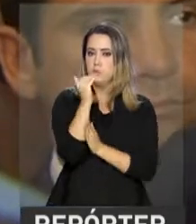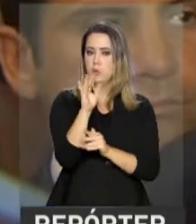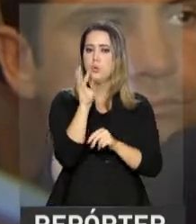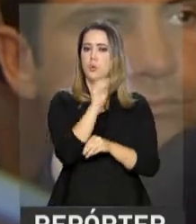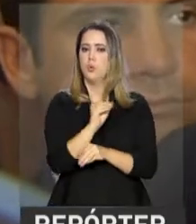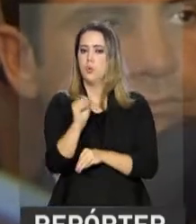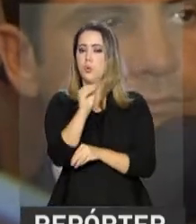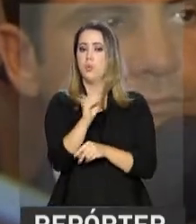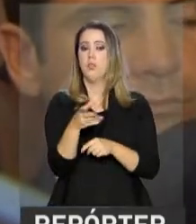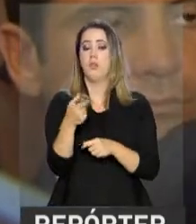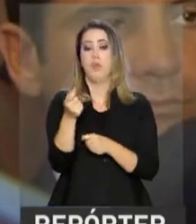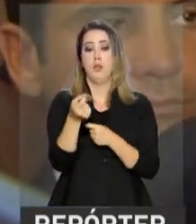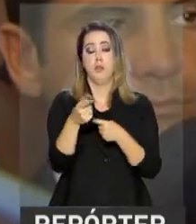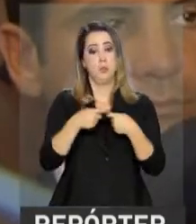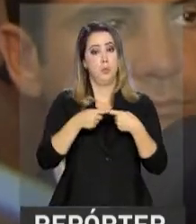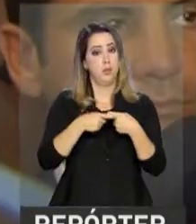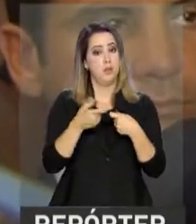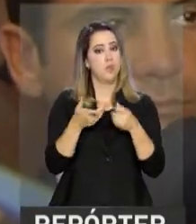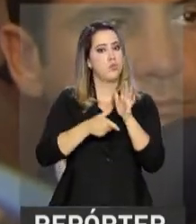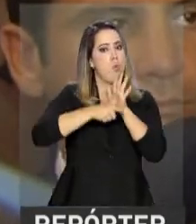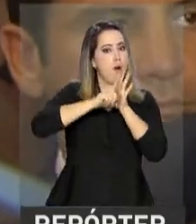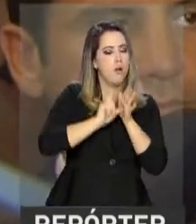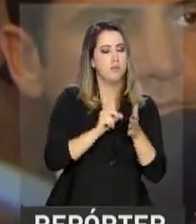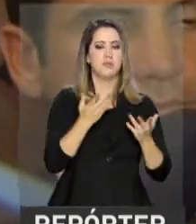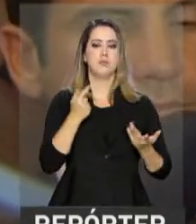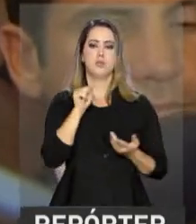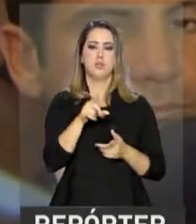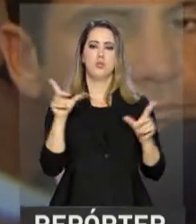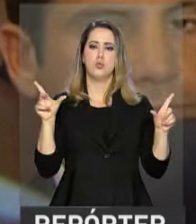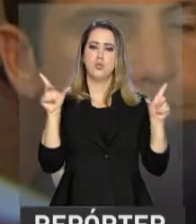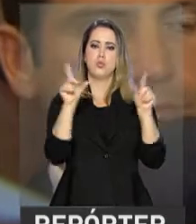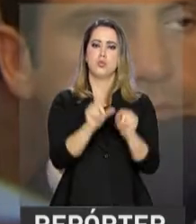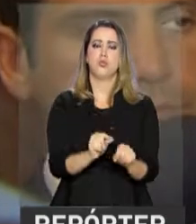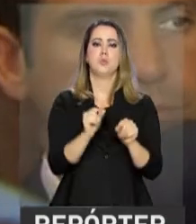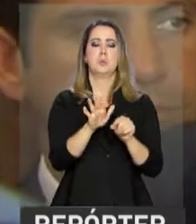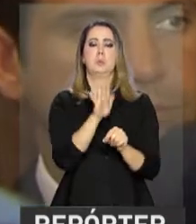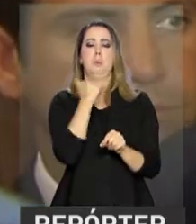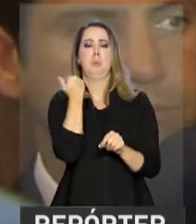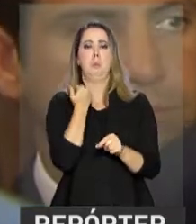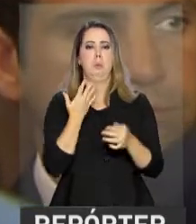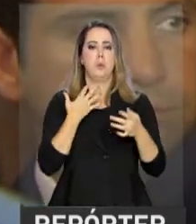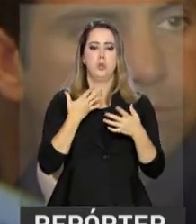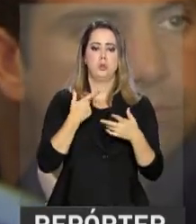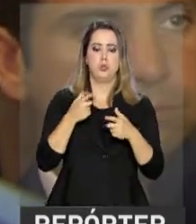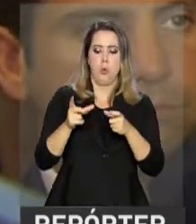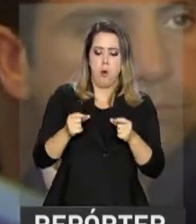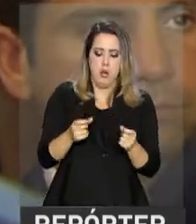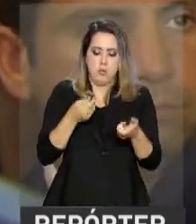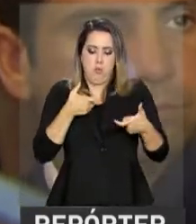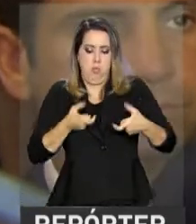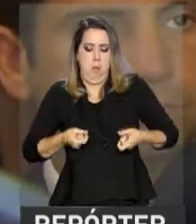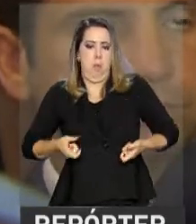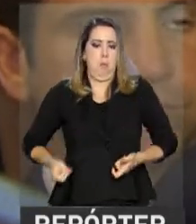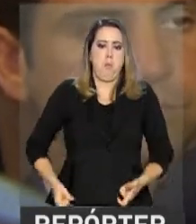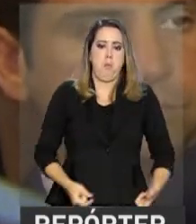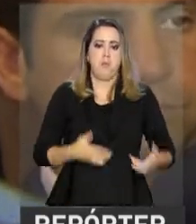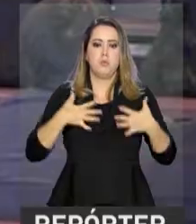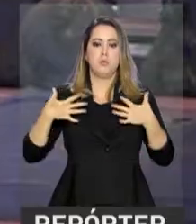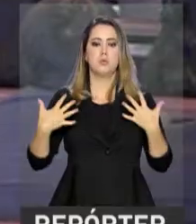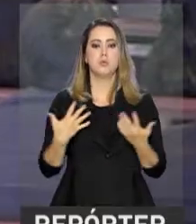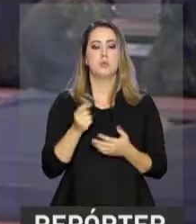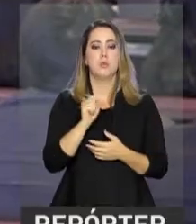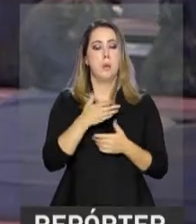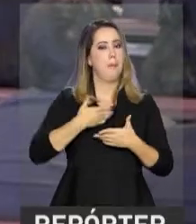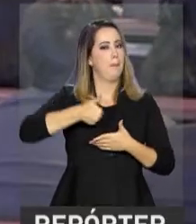tratamento o quanto antes e, com isso, evidentemente, diminuir o risco de metástase e aumentar a possibilidade de cura.